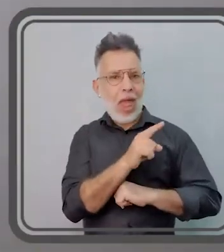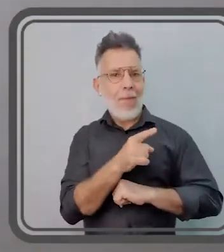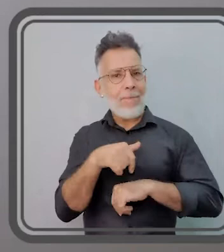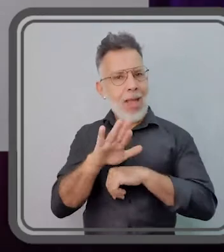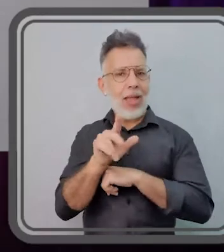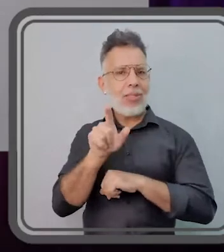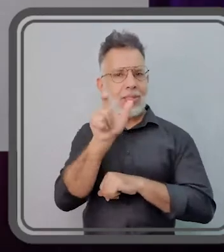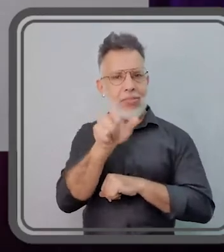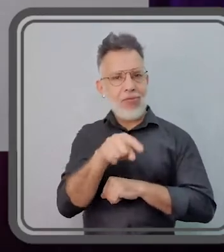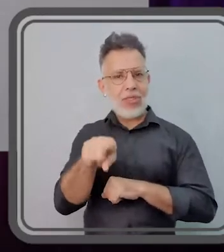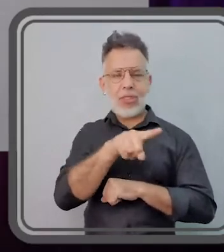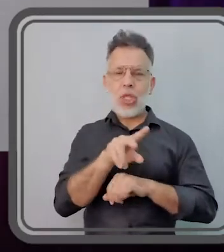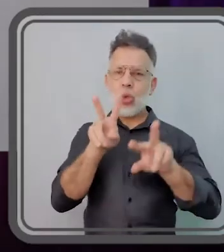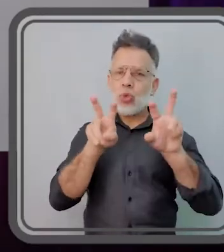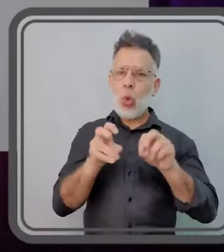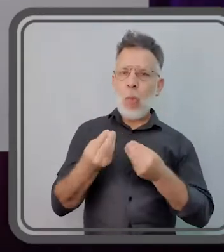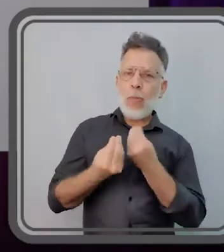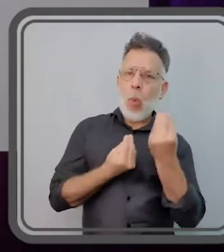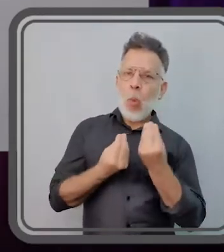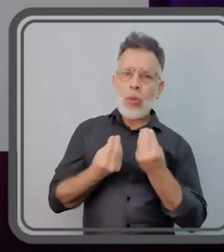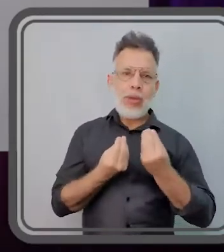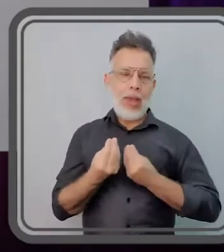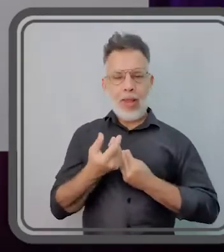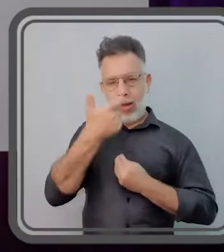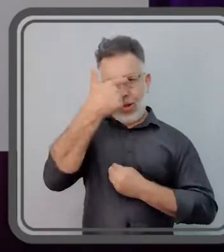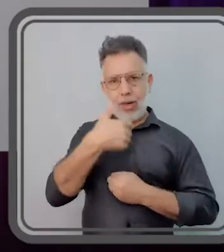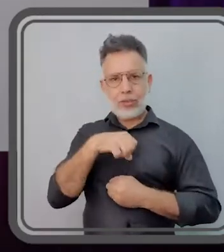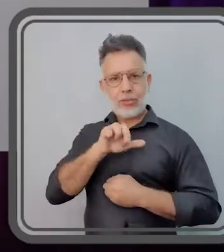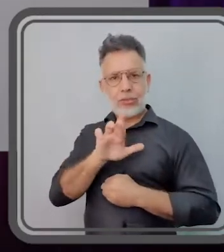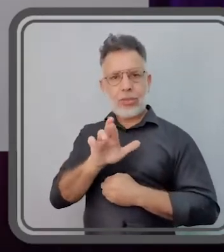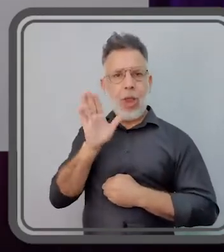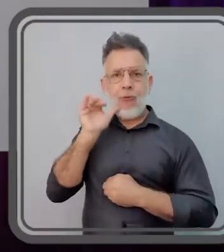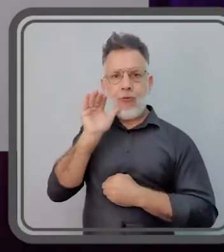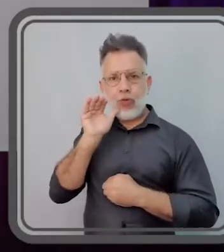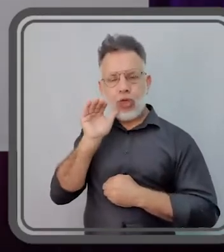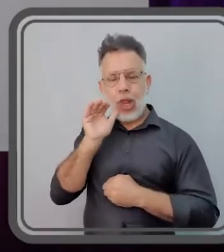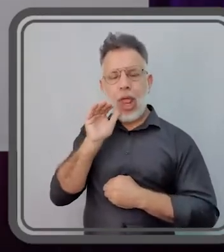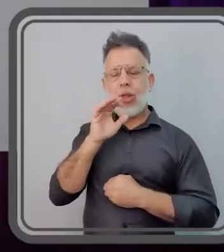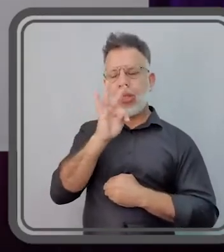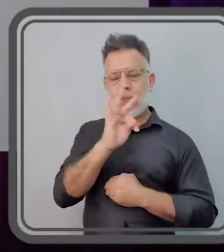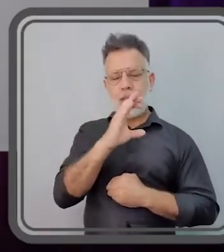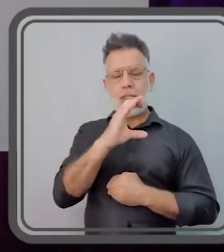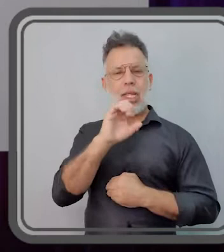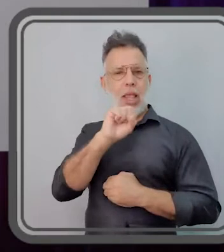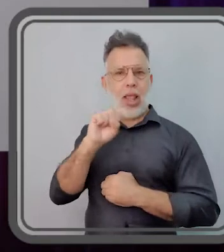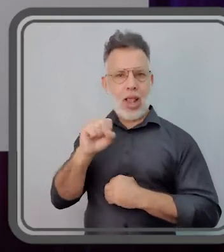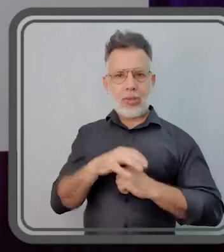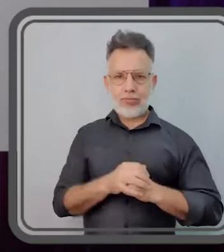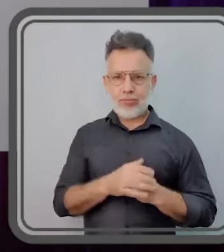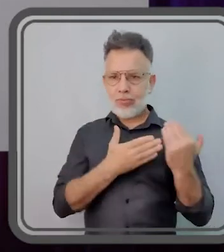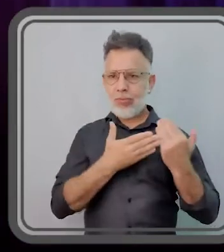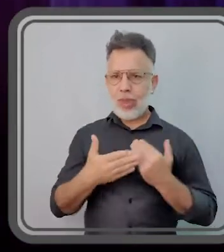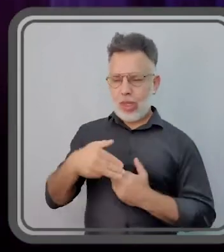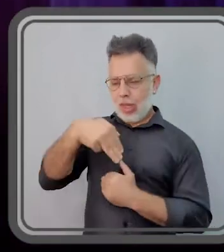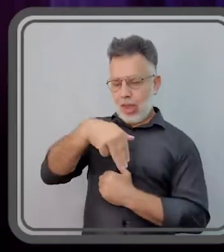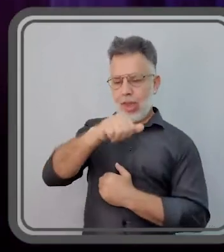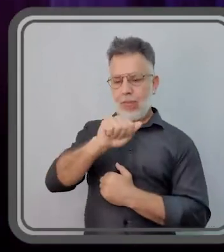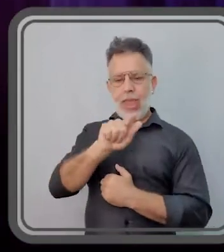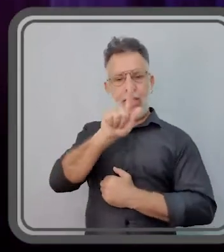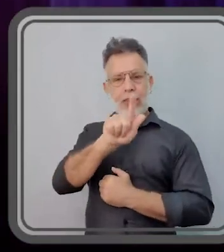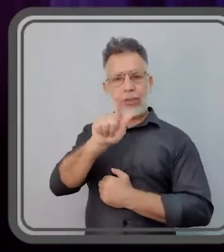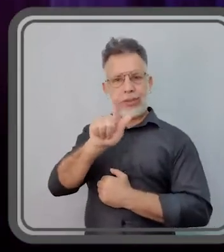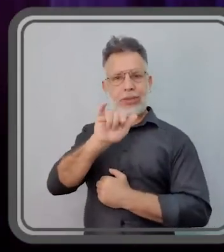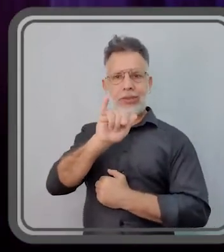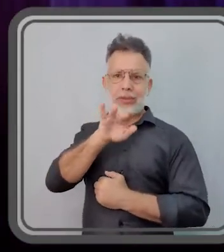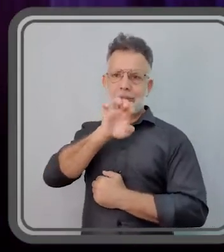para vocês sobre o que é ser funcionário da TCS, né? A nossa convidada é a Maggie Sim. E aí um aviso